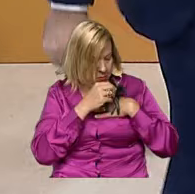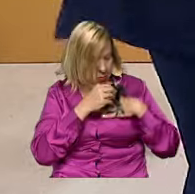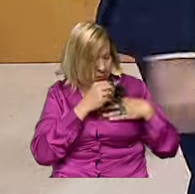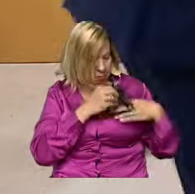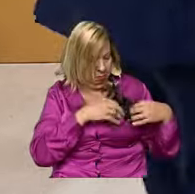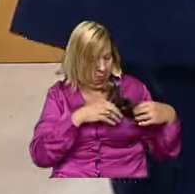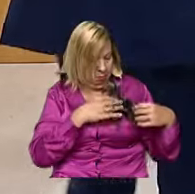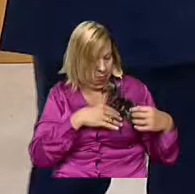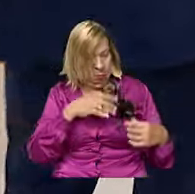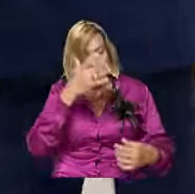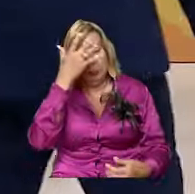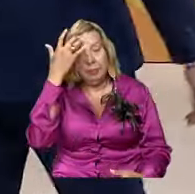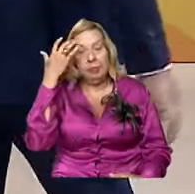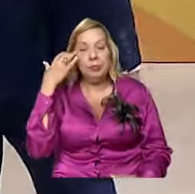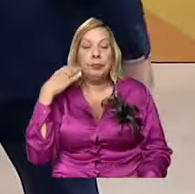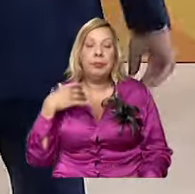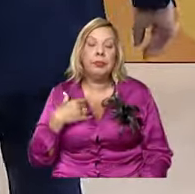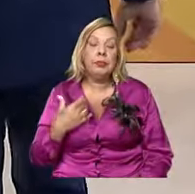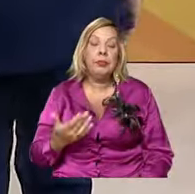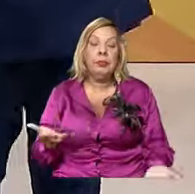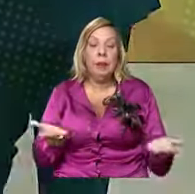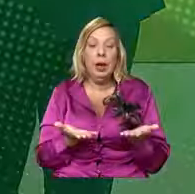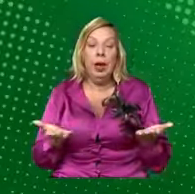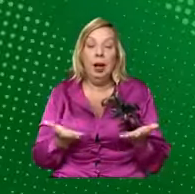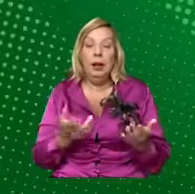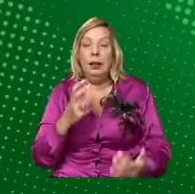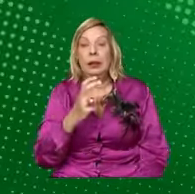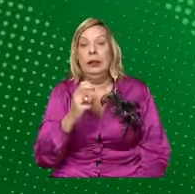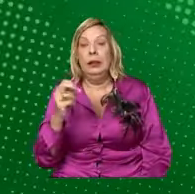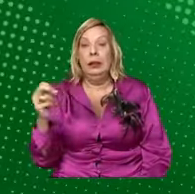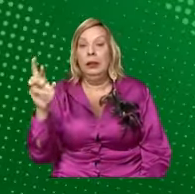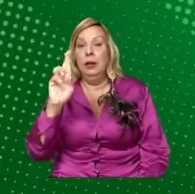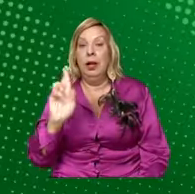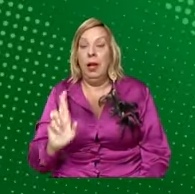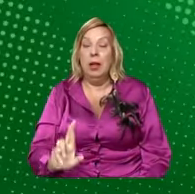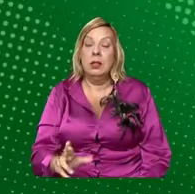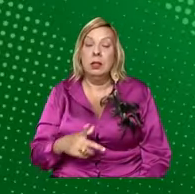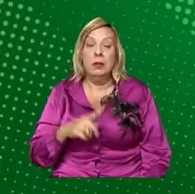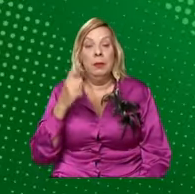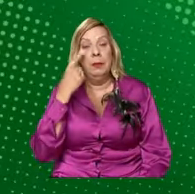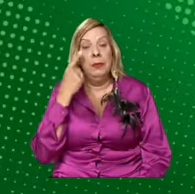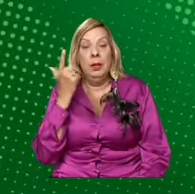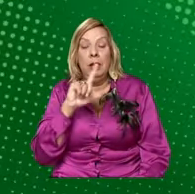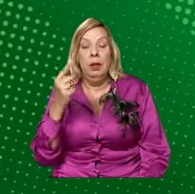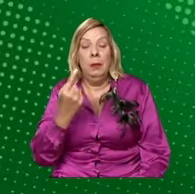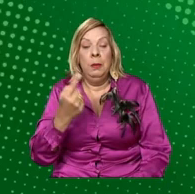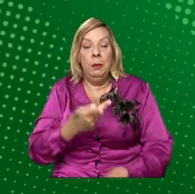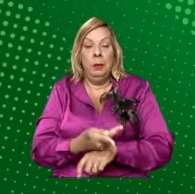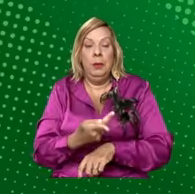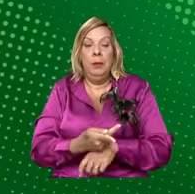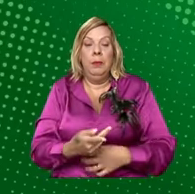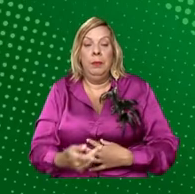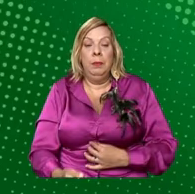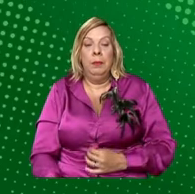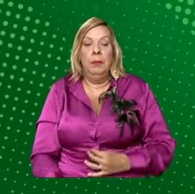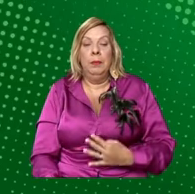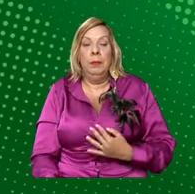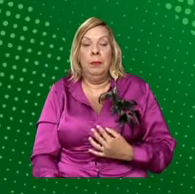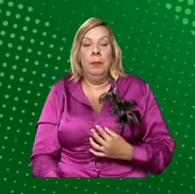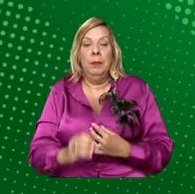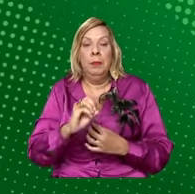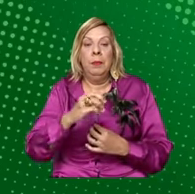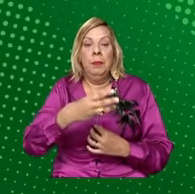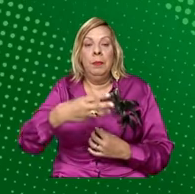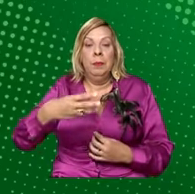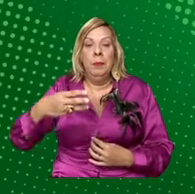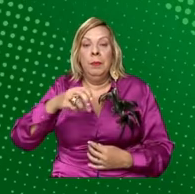Vamos olha lá então. Aí. Olha na tela, R$500 chegando. Vamos ver quem leva o primeiro prêmio desse domingo especial Dia das Mães. É o